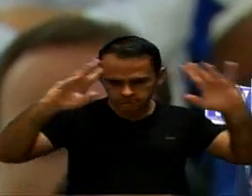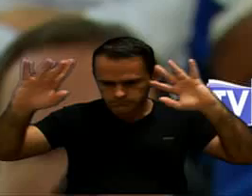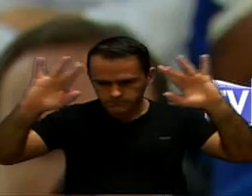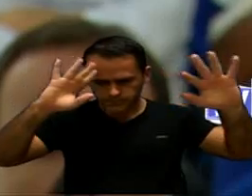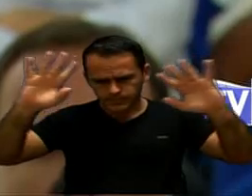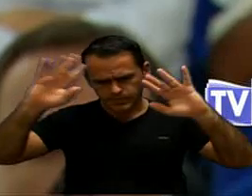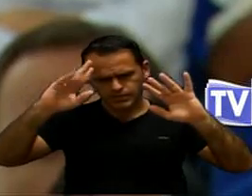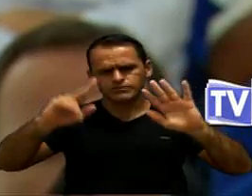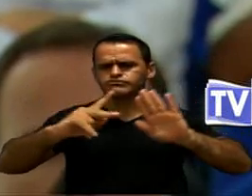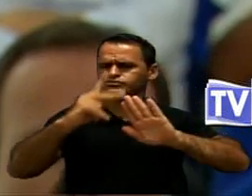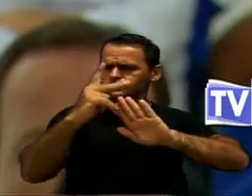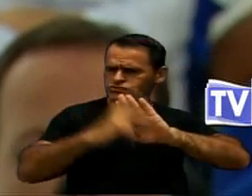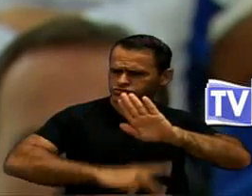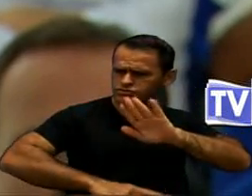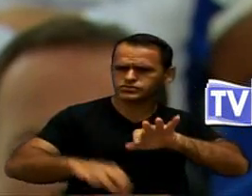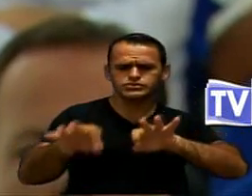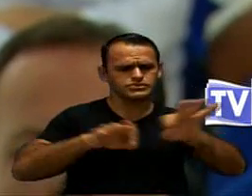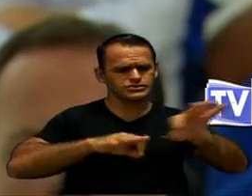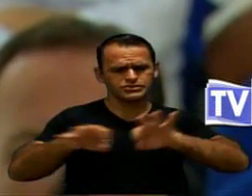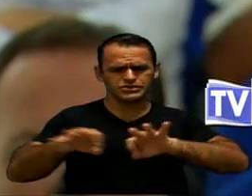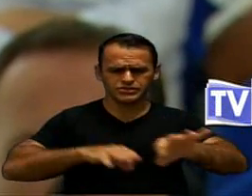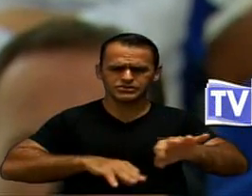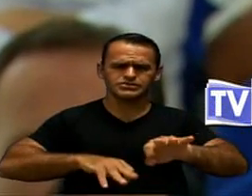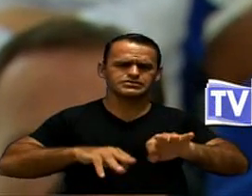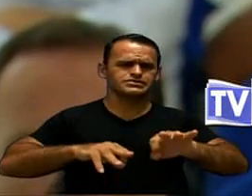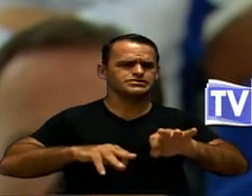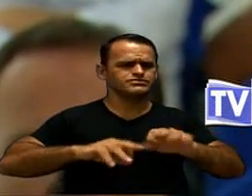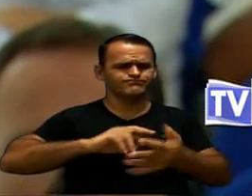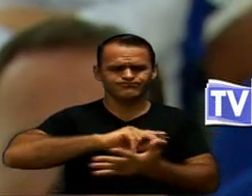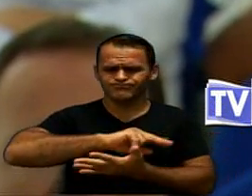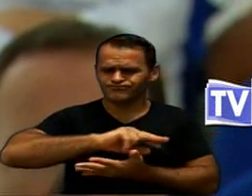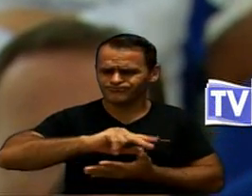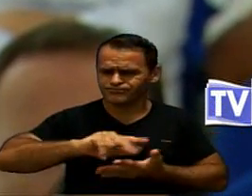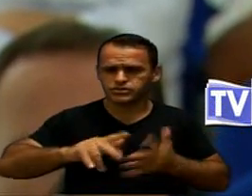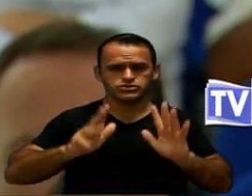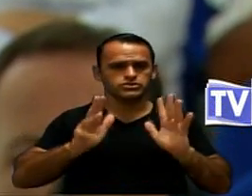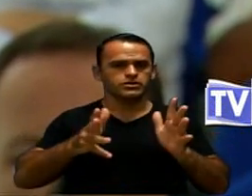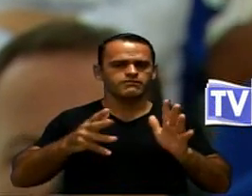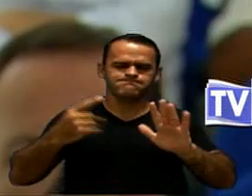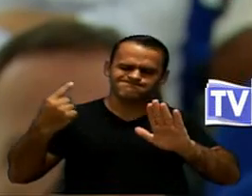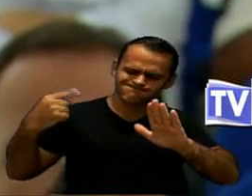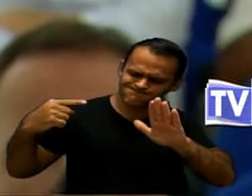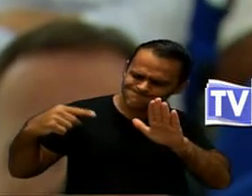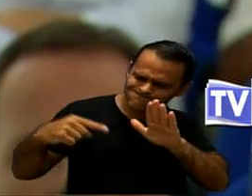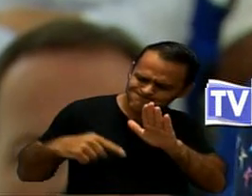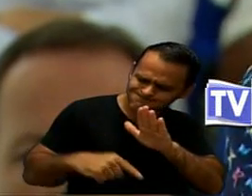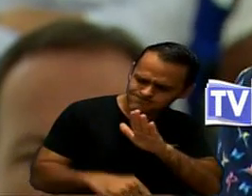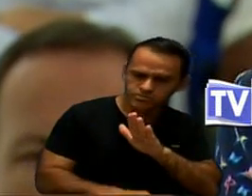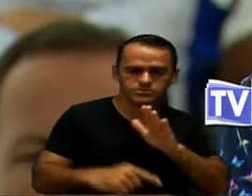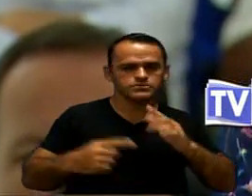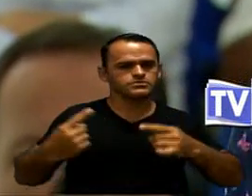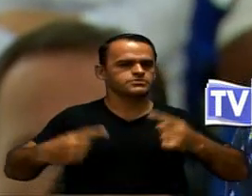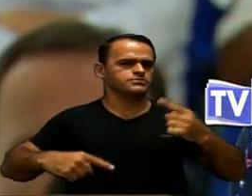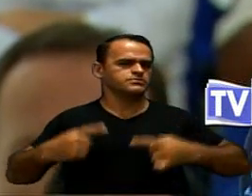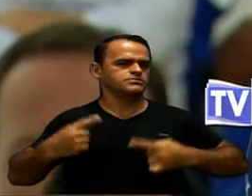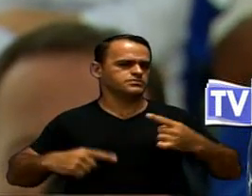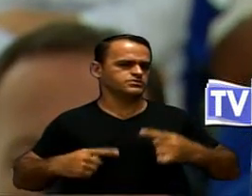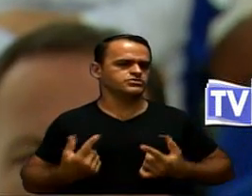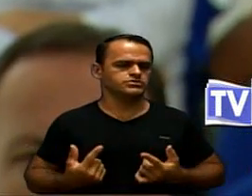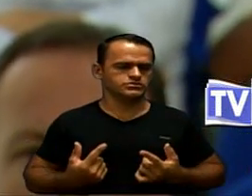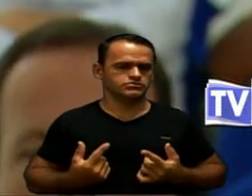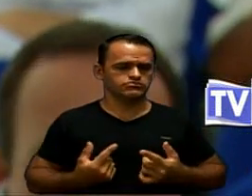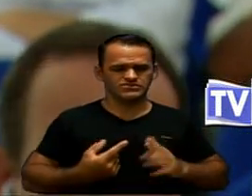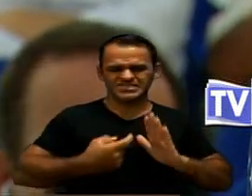Tem vários projetos aí já foram propostos, que se discuta com mais afinco essa questão da, não só da